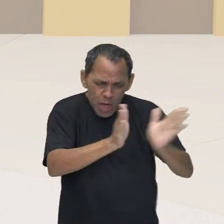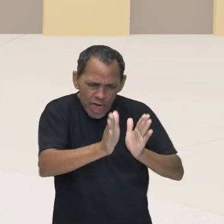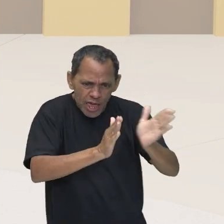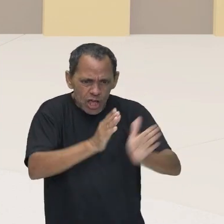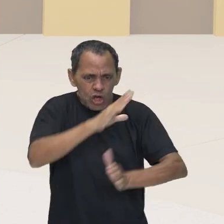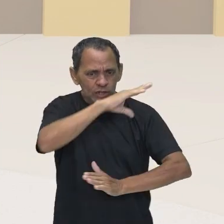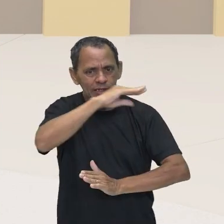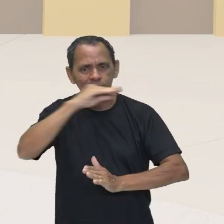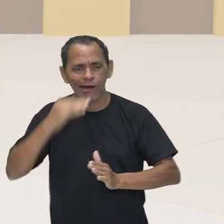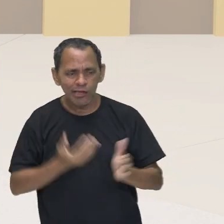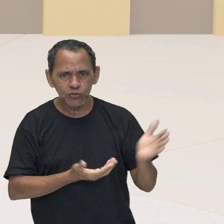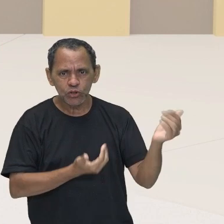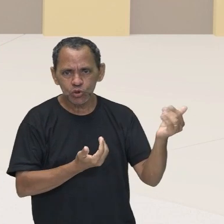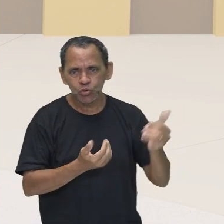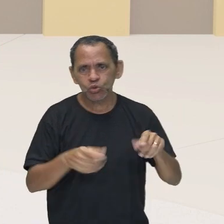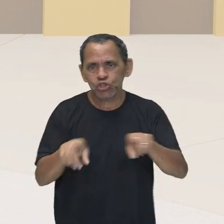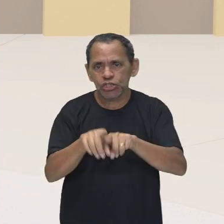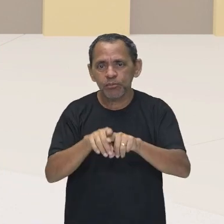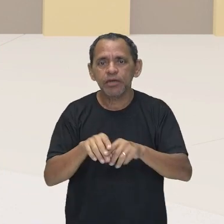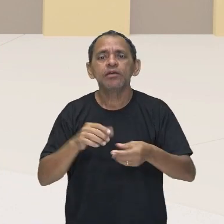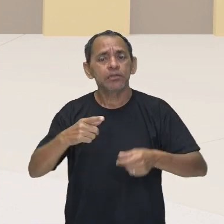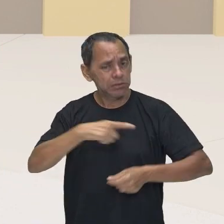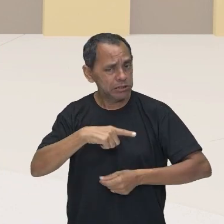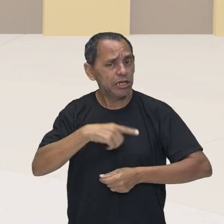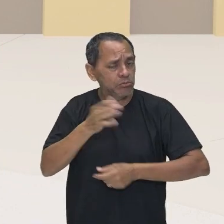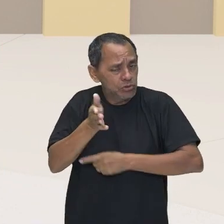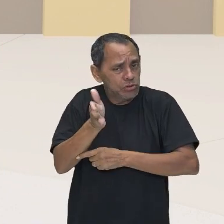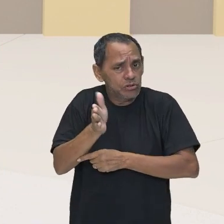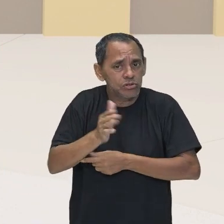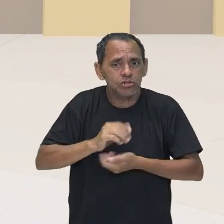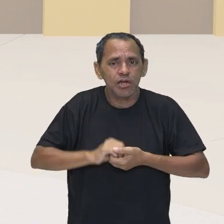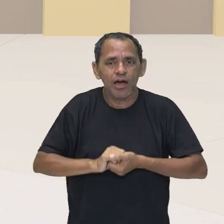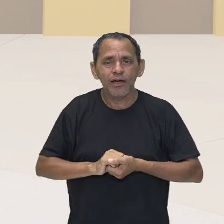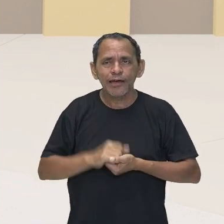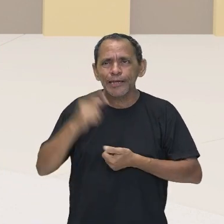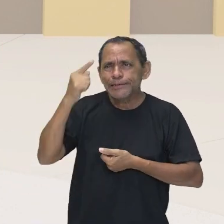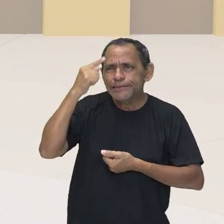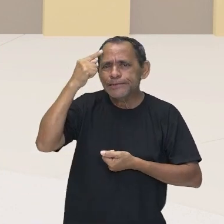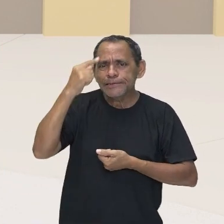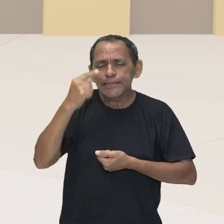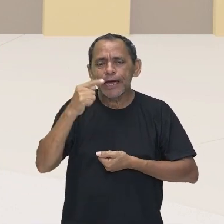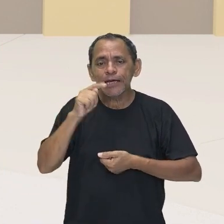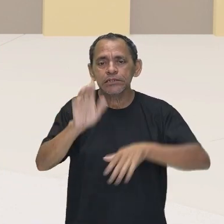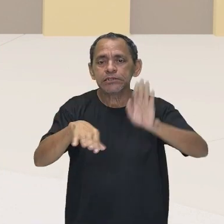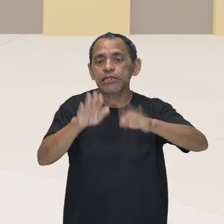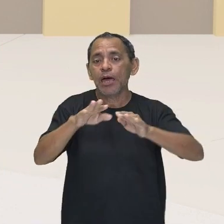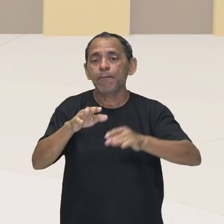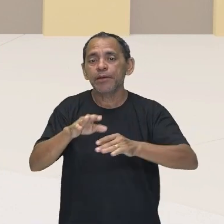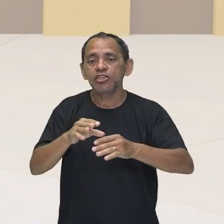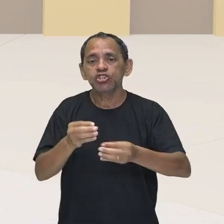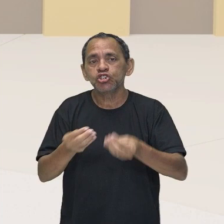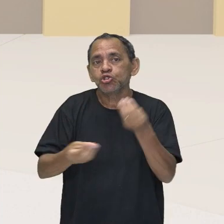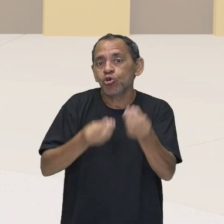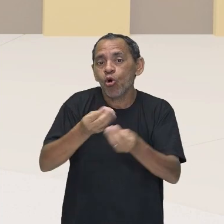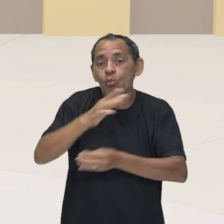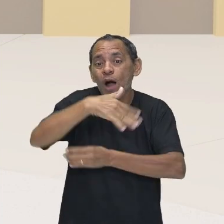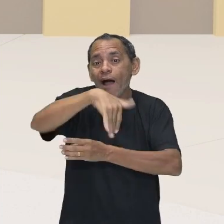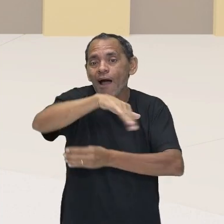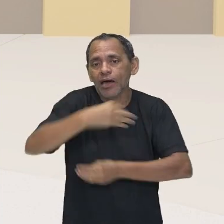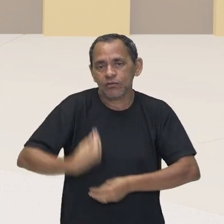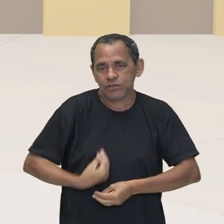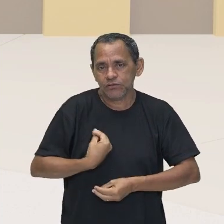juventude. Nós temos o senso de justiça, dependendo aí do meio com que você convive. A